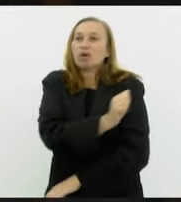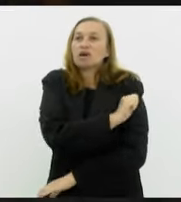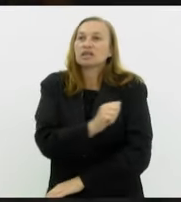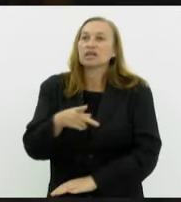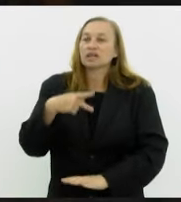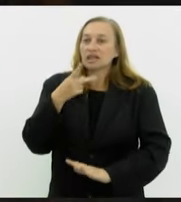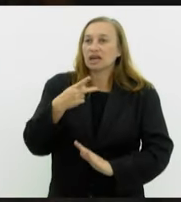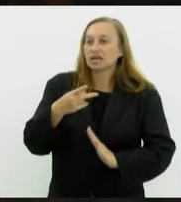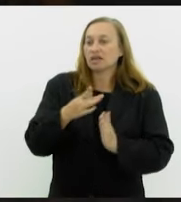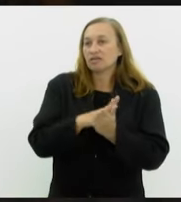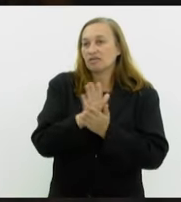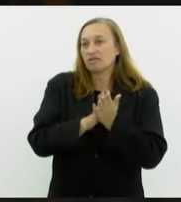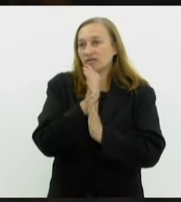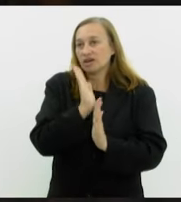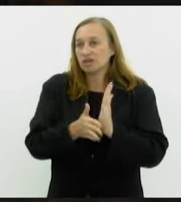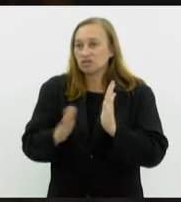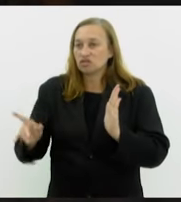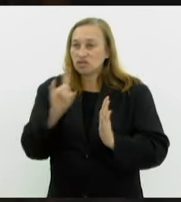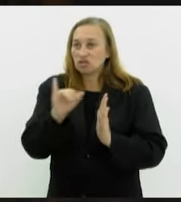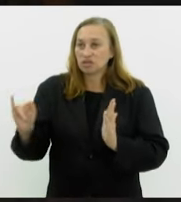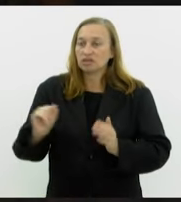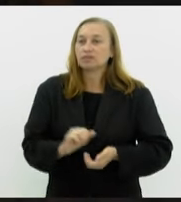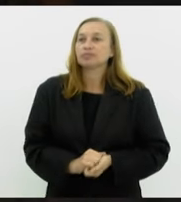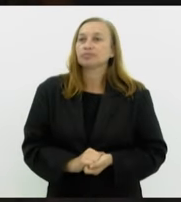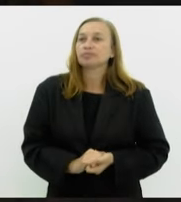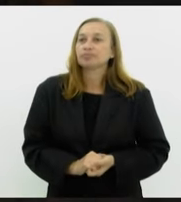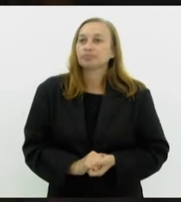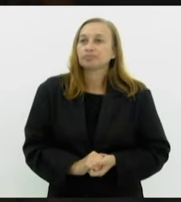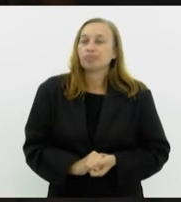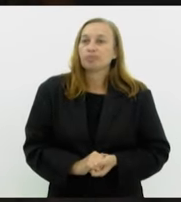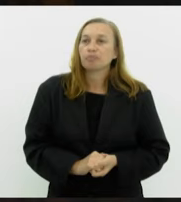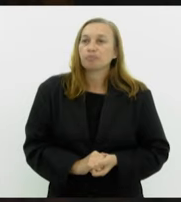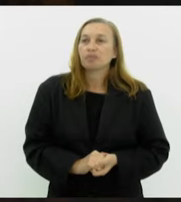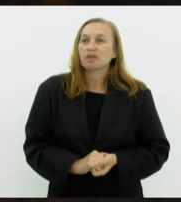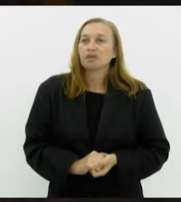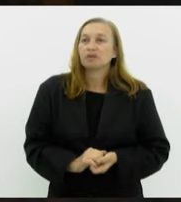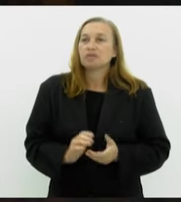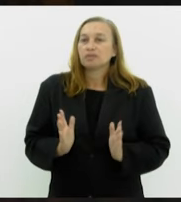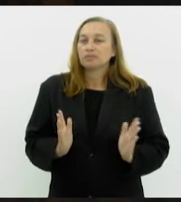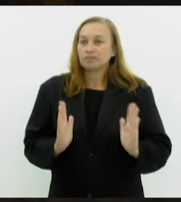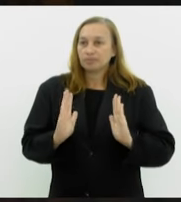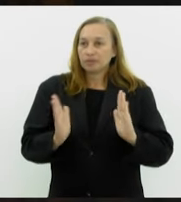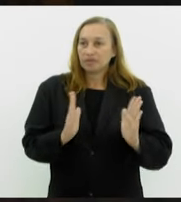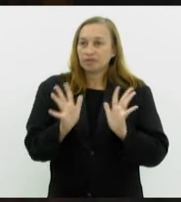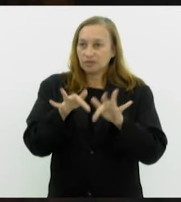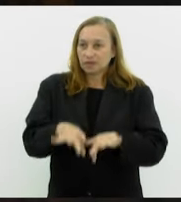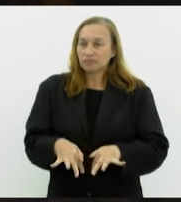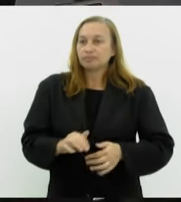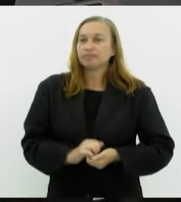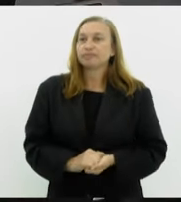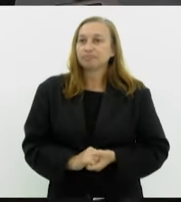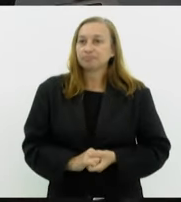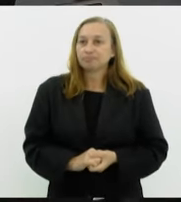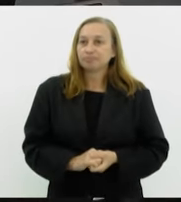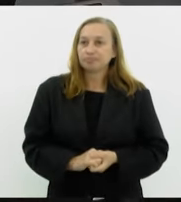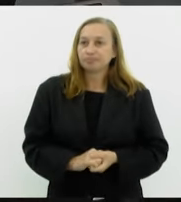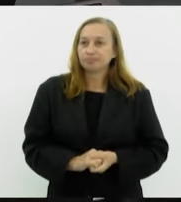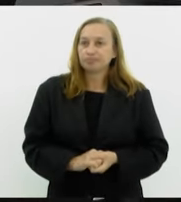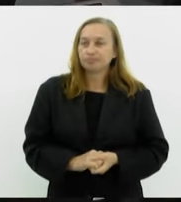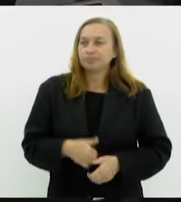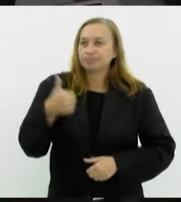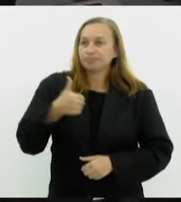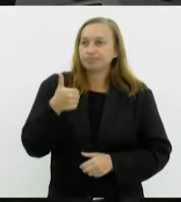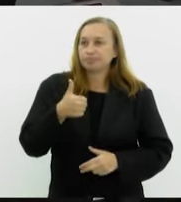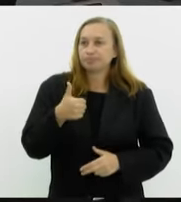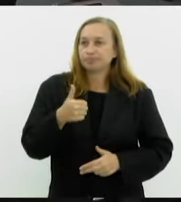Nada mais havendo a tratar na ordem do dia, passa-se ao expediente final. Primeiro